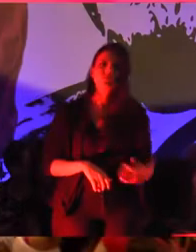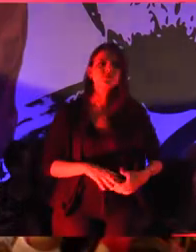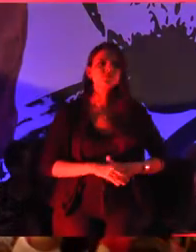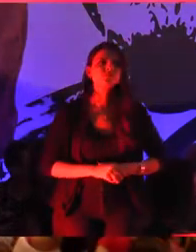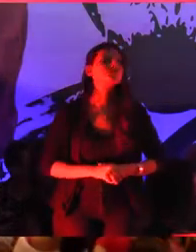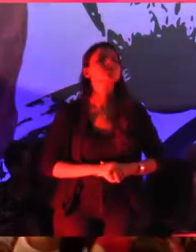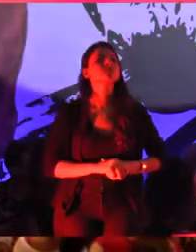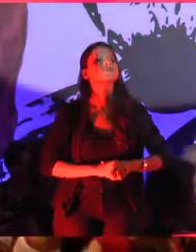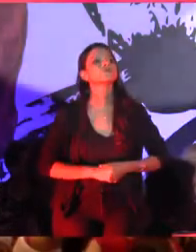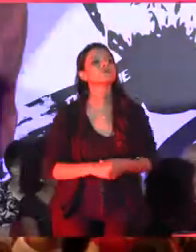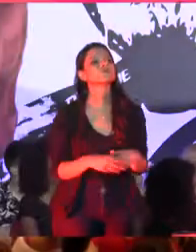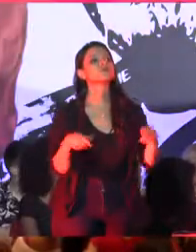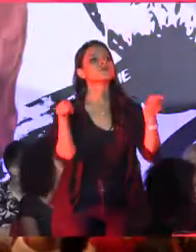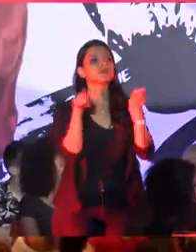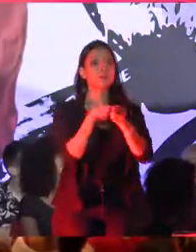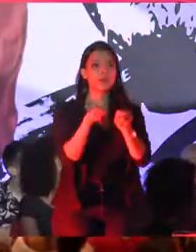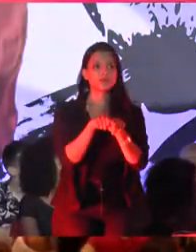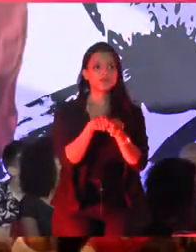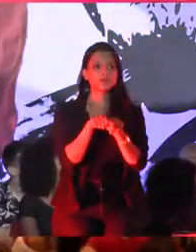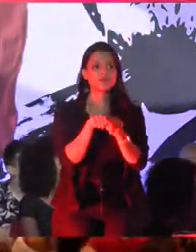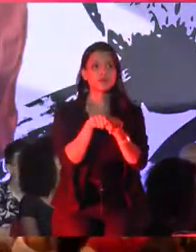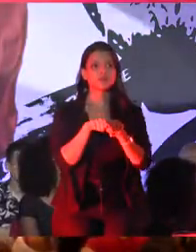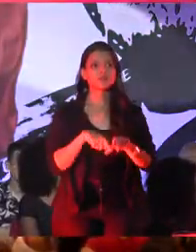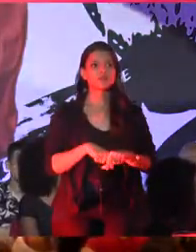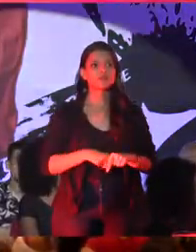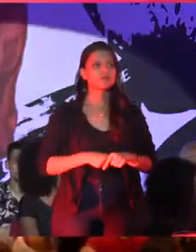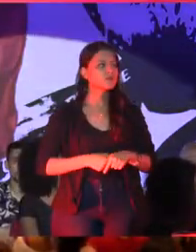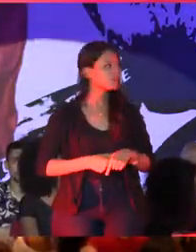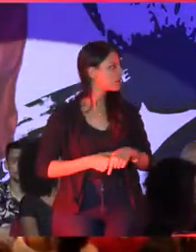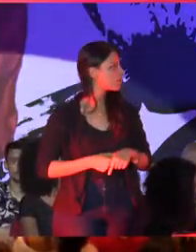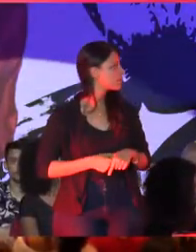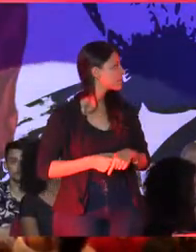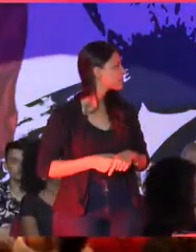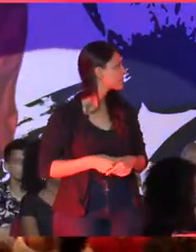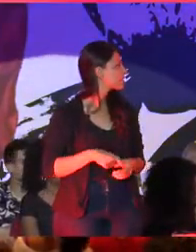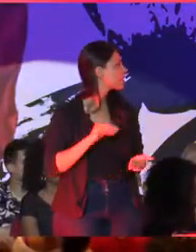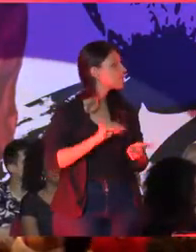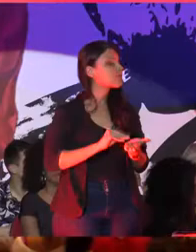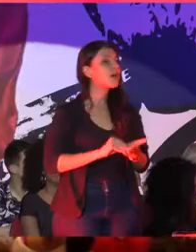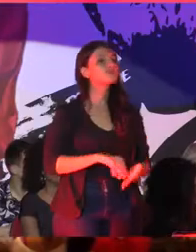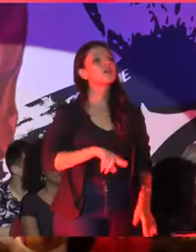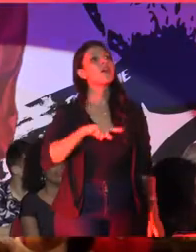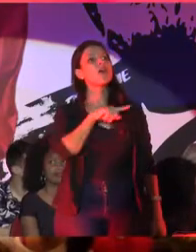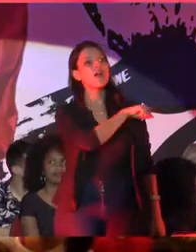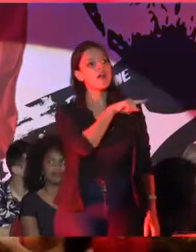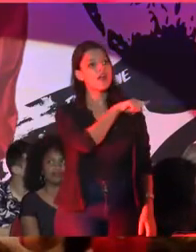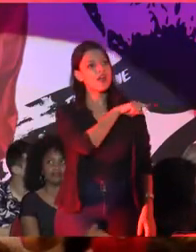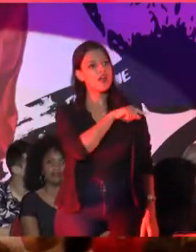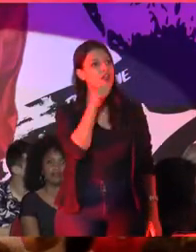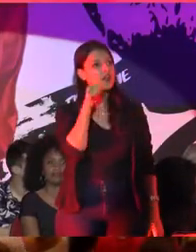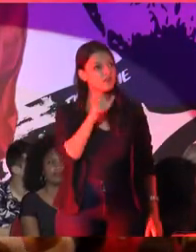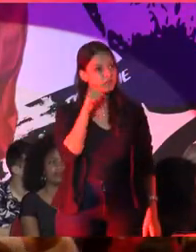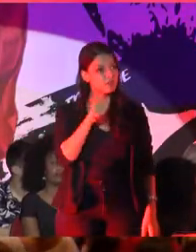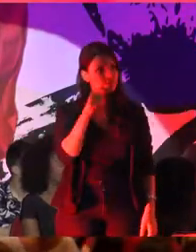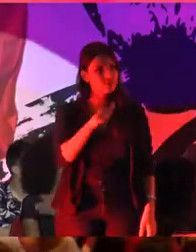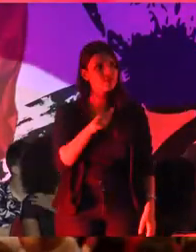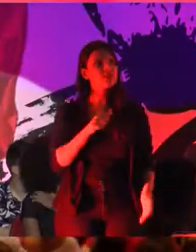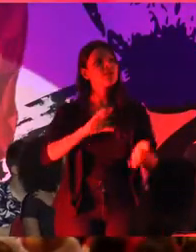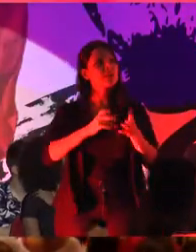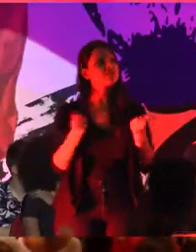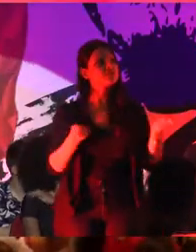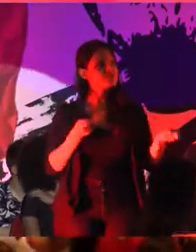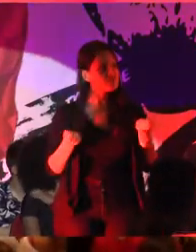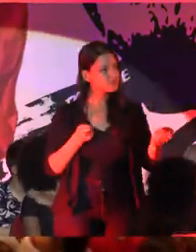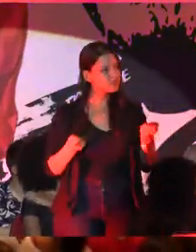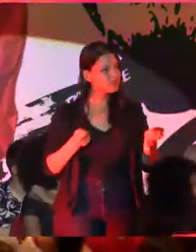E, obviamente, companheiros e companheiras, não poderia faltar ela, que dirige o nosso partido